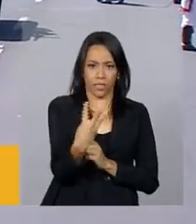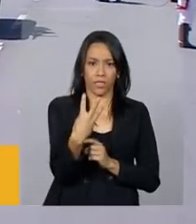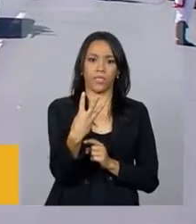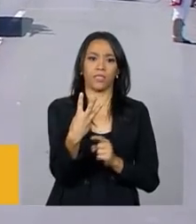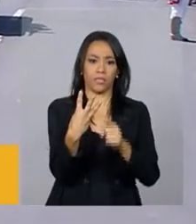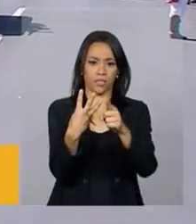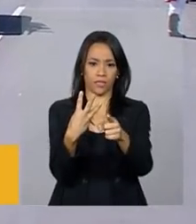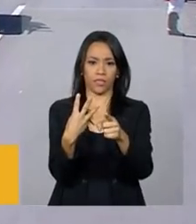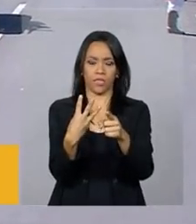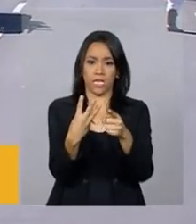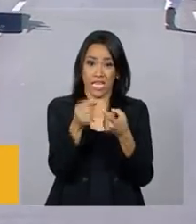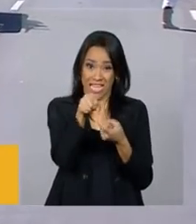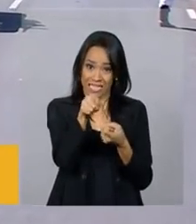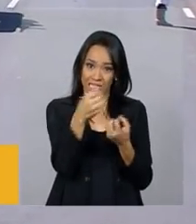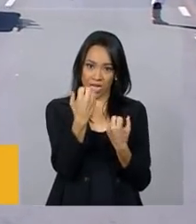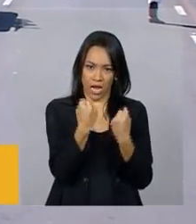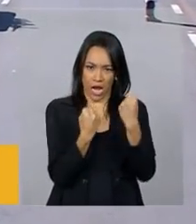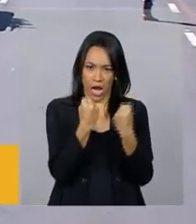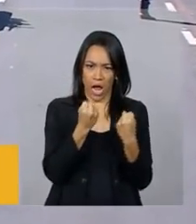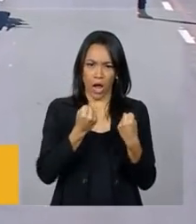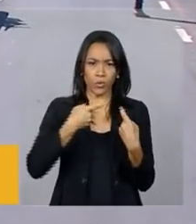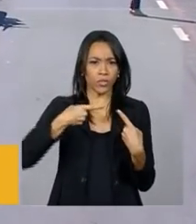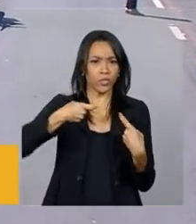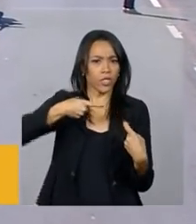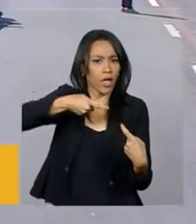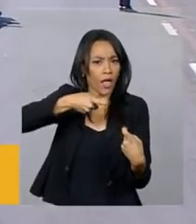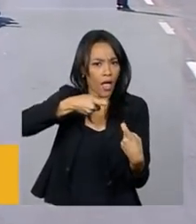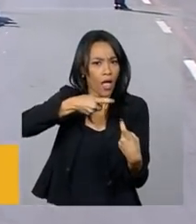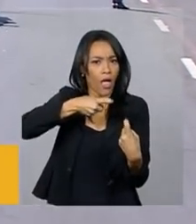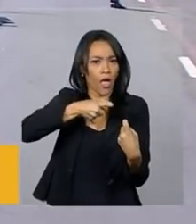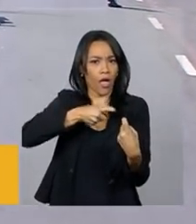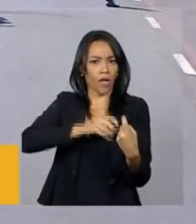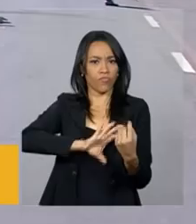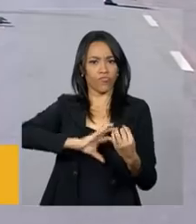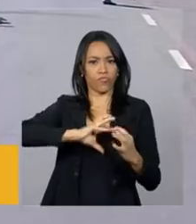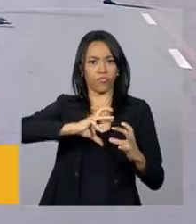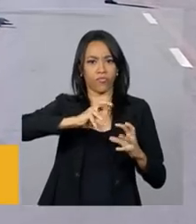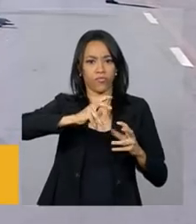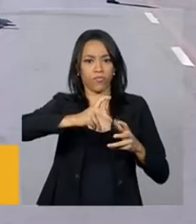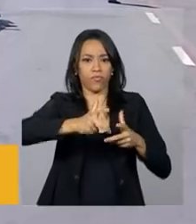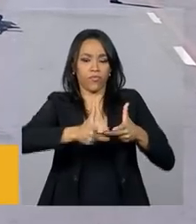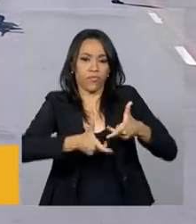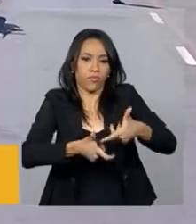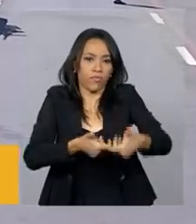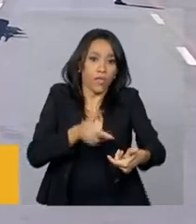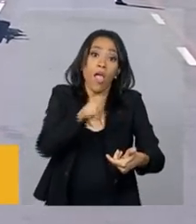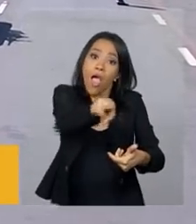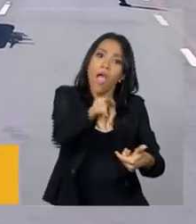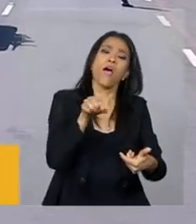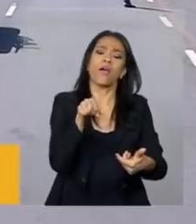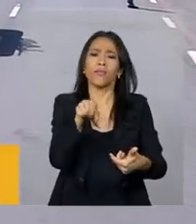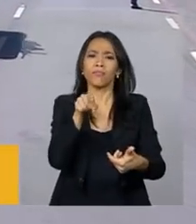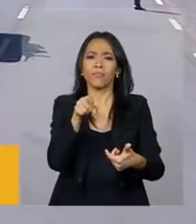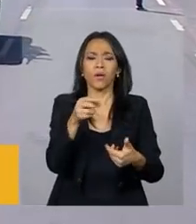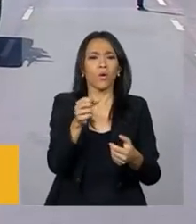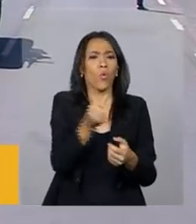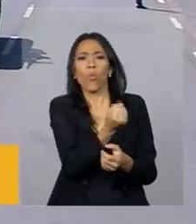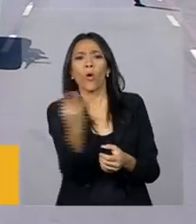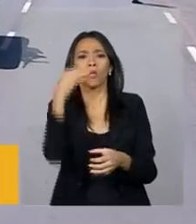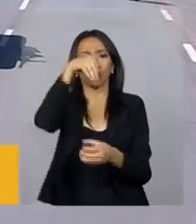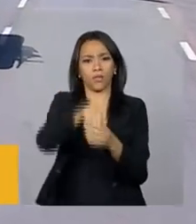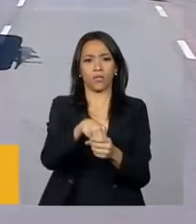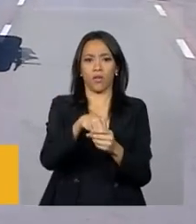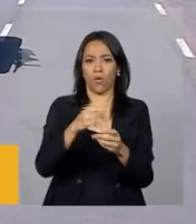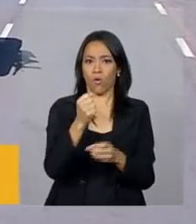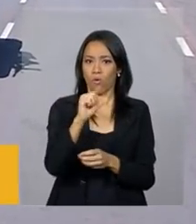o carro lagarto anfíbio são três também tripulantes, podendo ter mais uma capacidade de transportar 11 militares